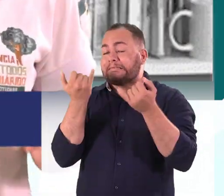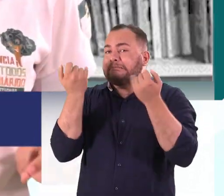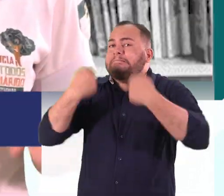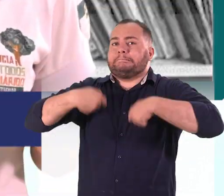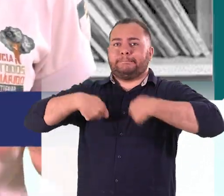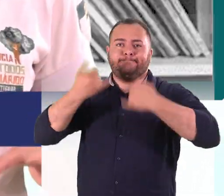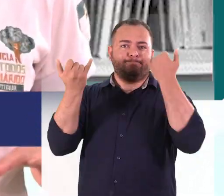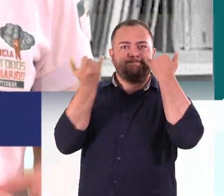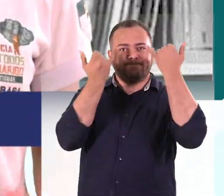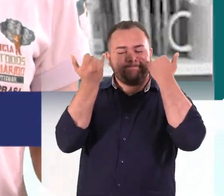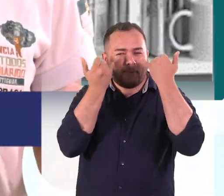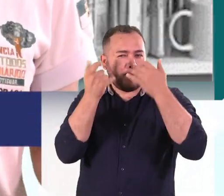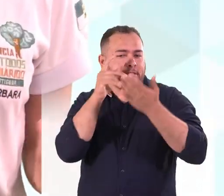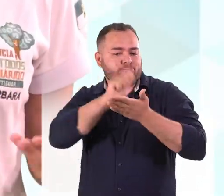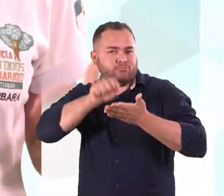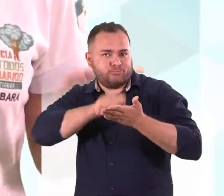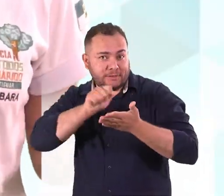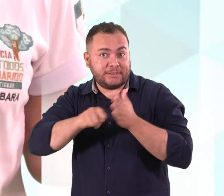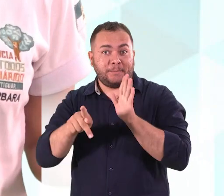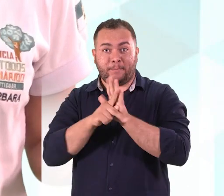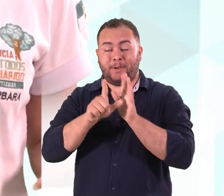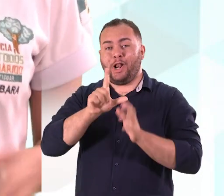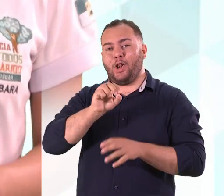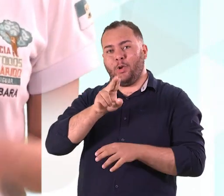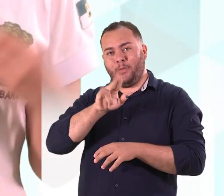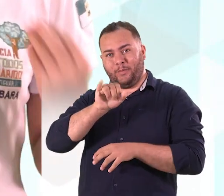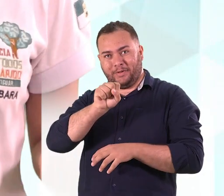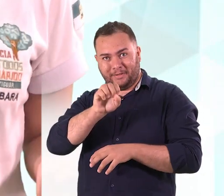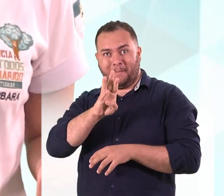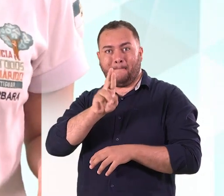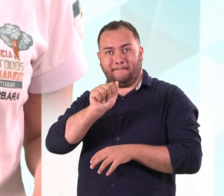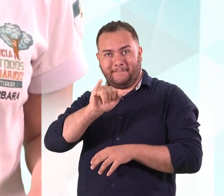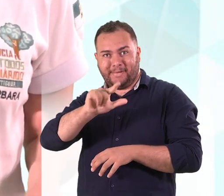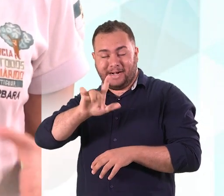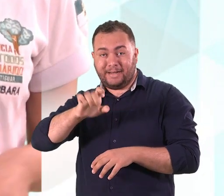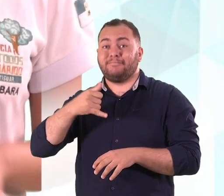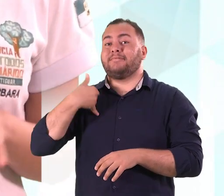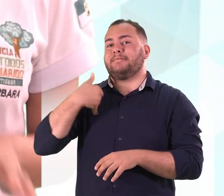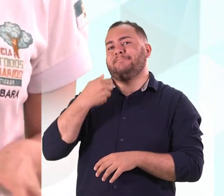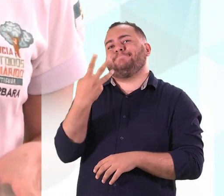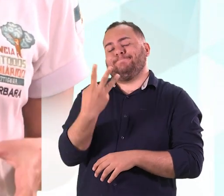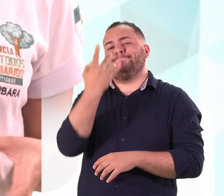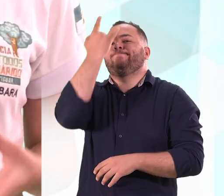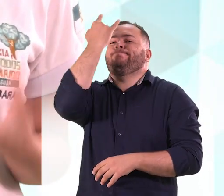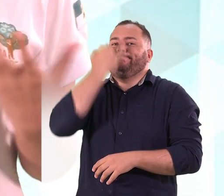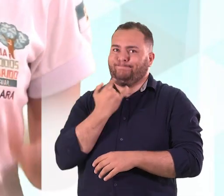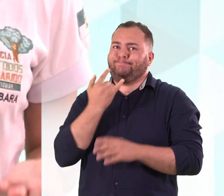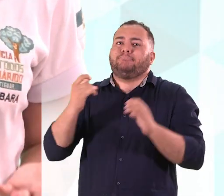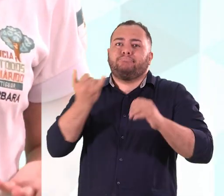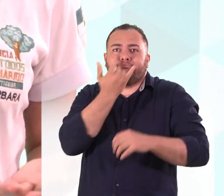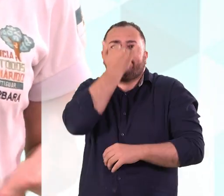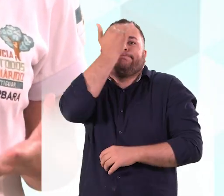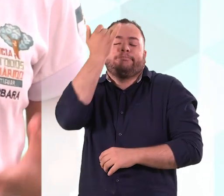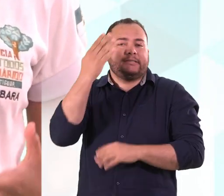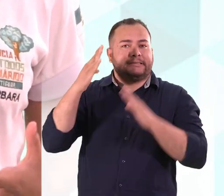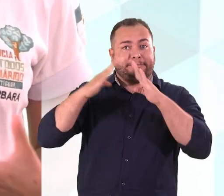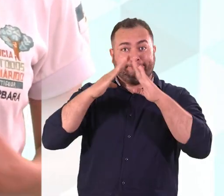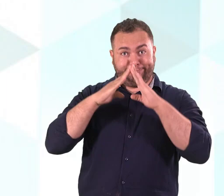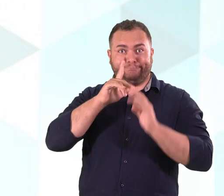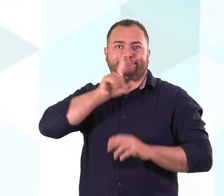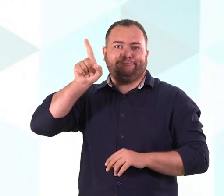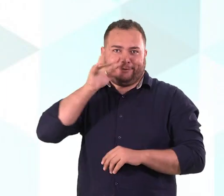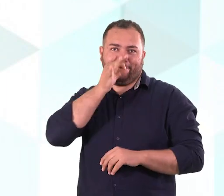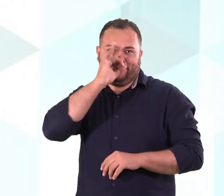acesso à cultura escrita seja por louis braille que aos três anos de idade perdeu a visão em um acidente doméstico na